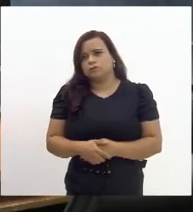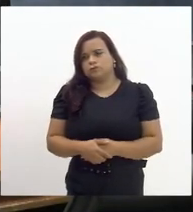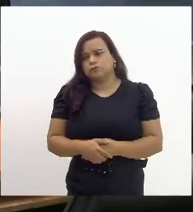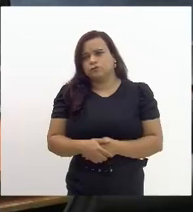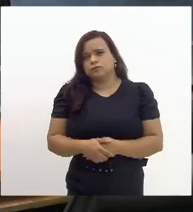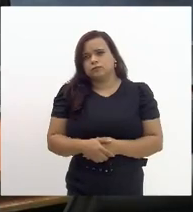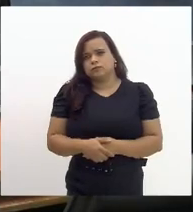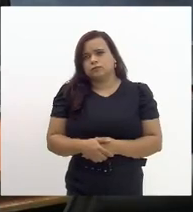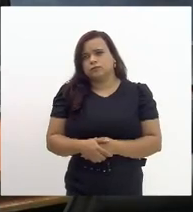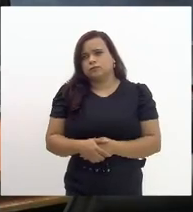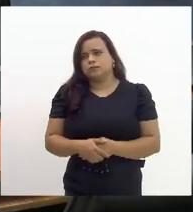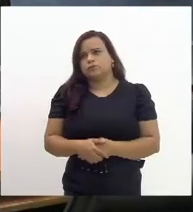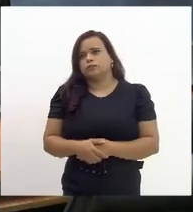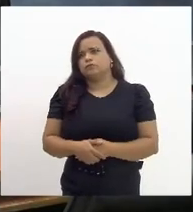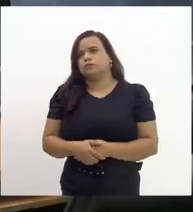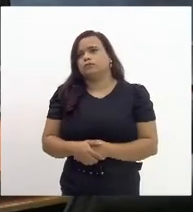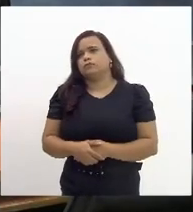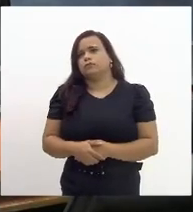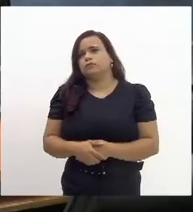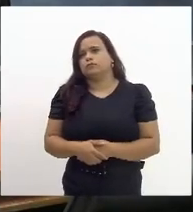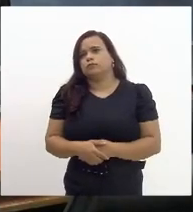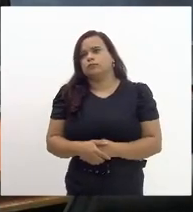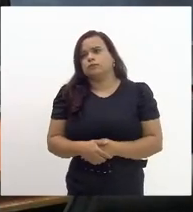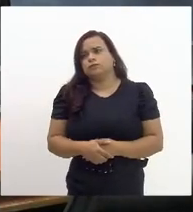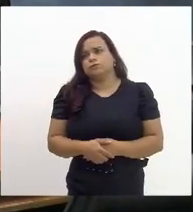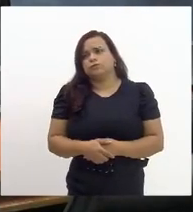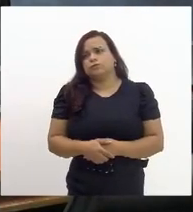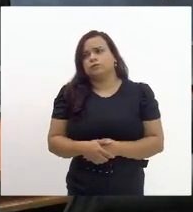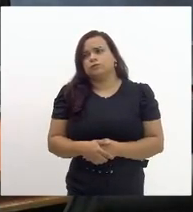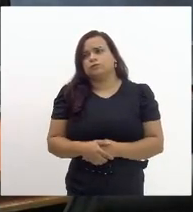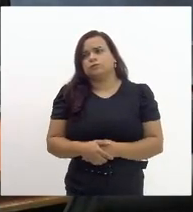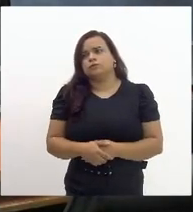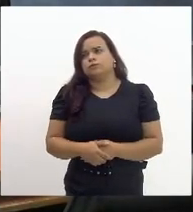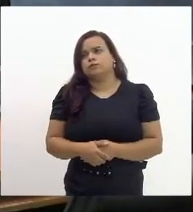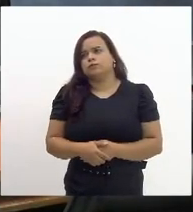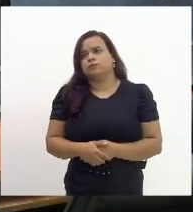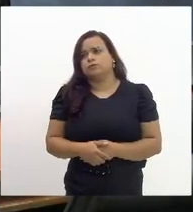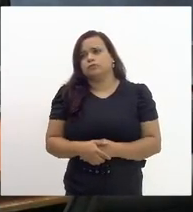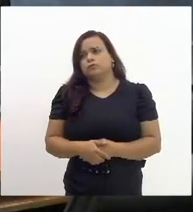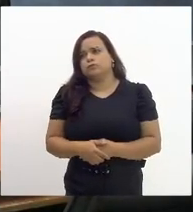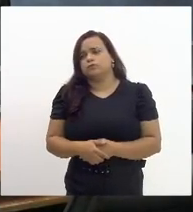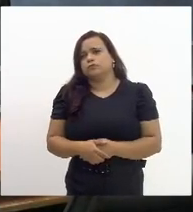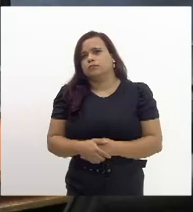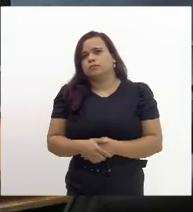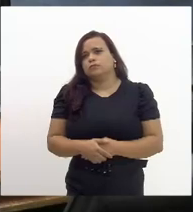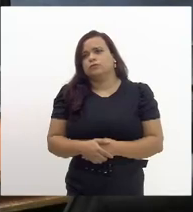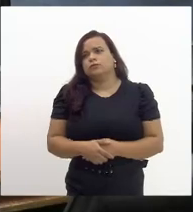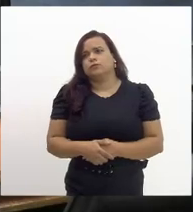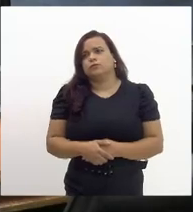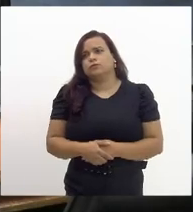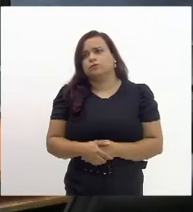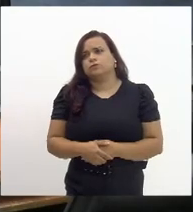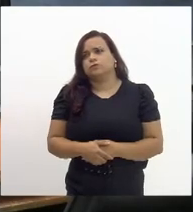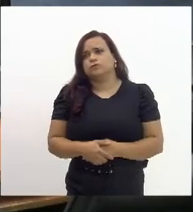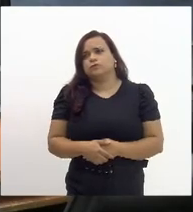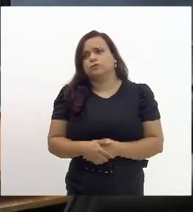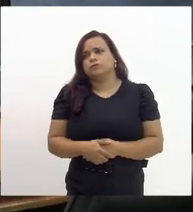começar outra, porque eles estão com pressa para começar. Aí dá para começar, quando votar, eu te dou. Te deixo.